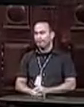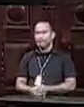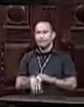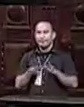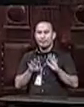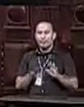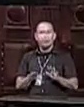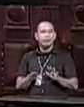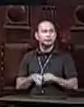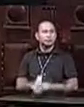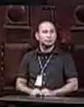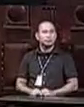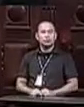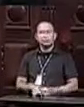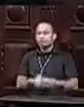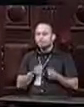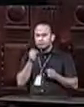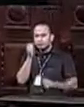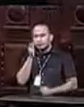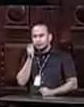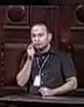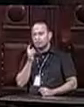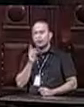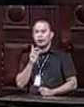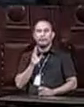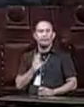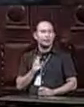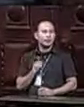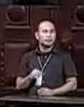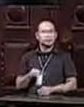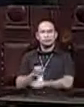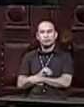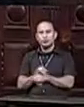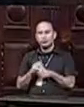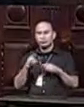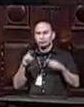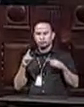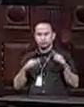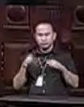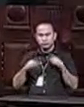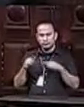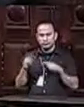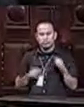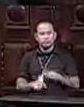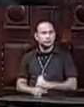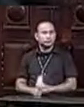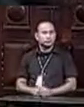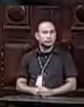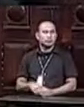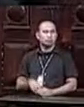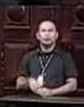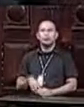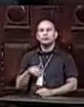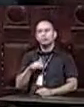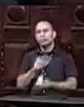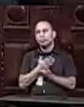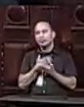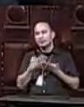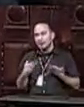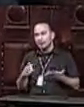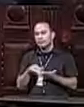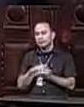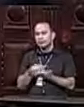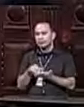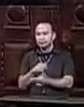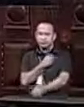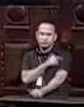Mas o que me chamou ainda mais a atenção, isso foi objeto de debate na comissão, é que, embora tenha partido da Secretaria de